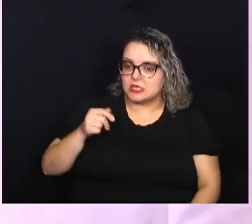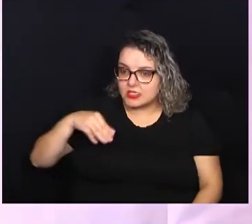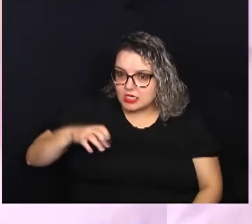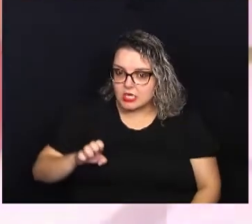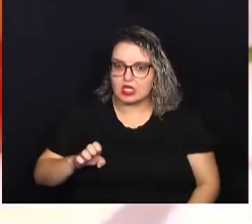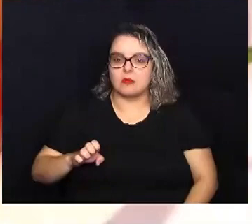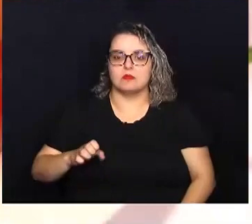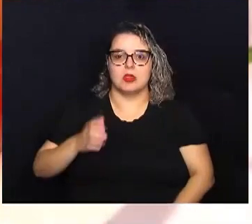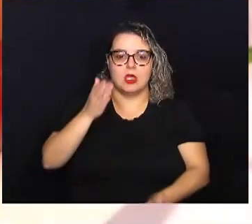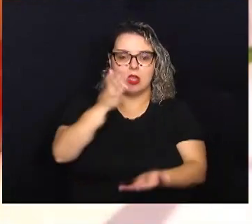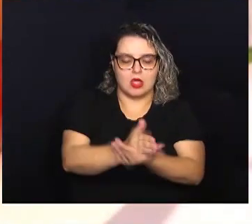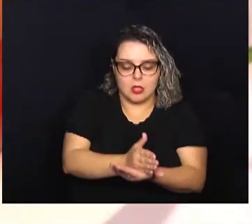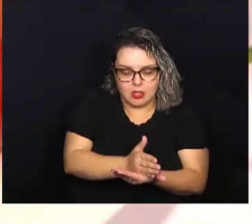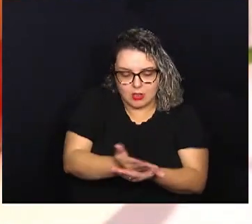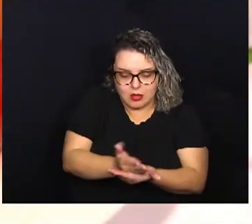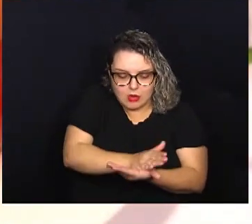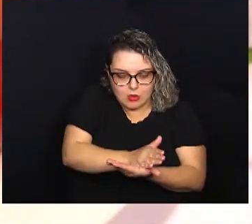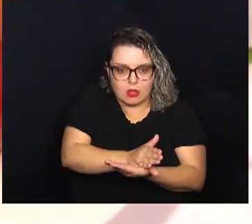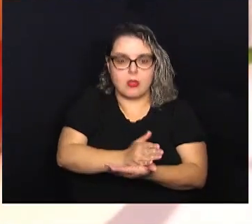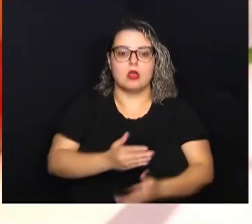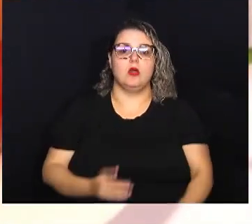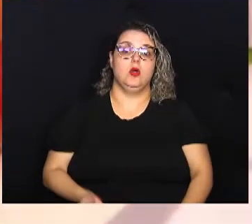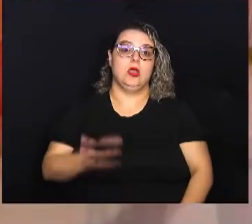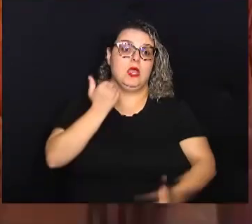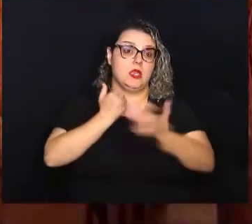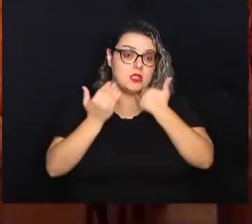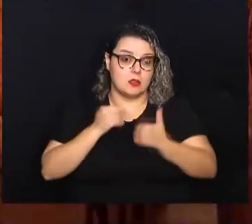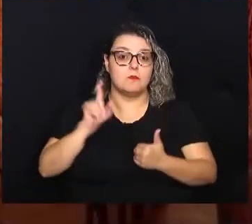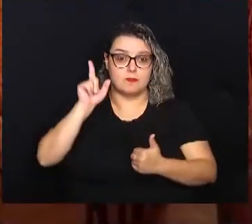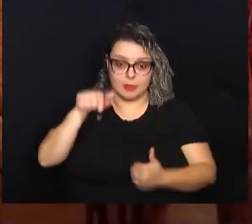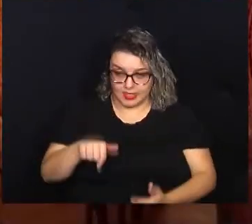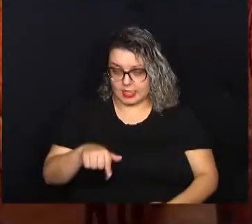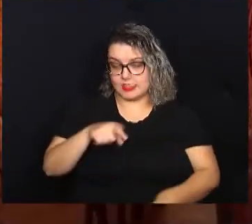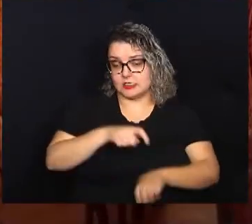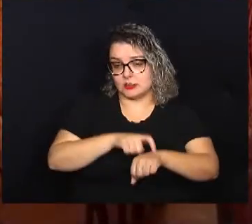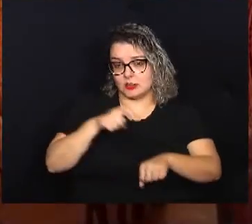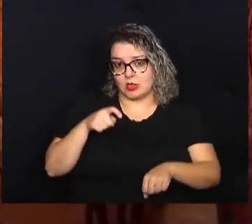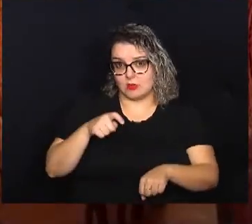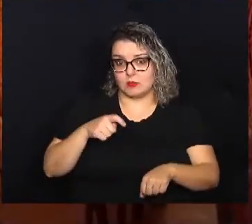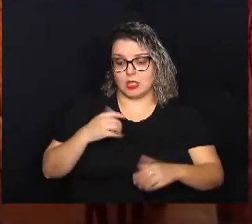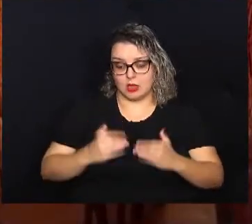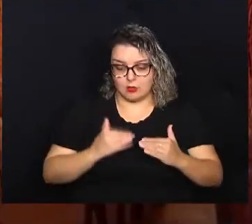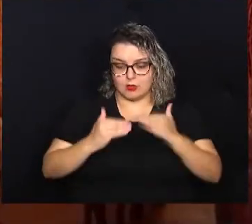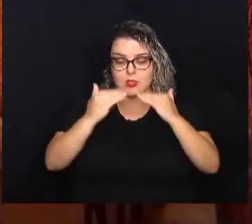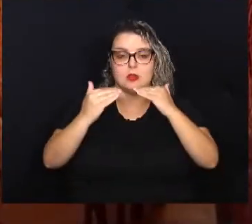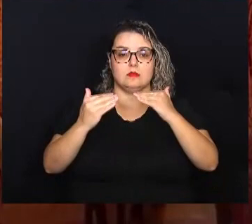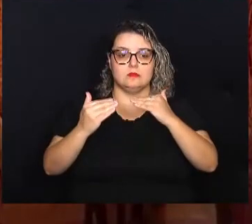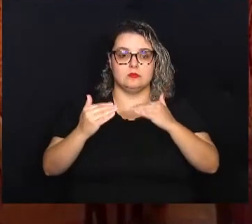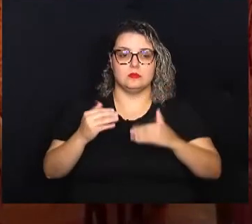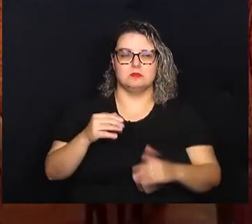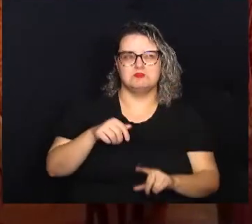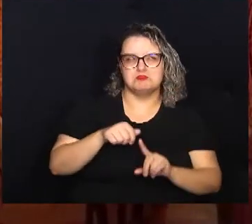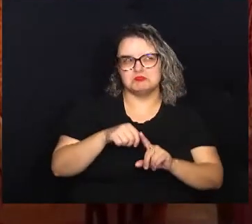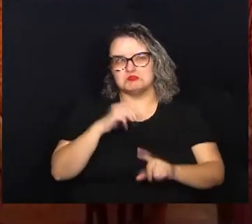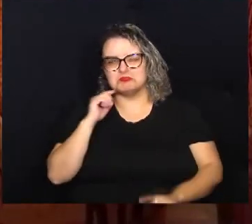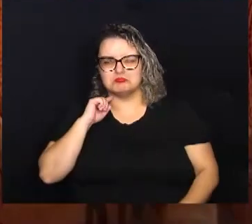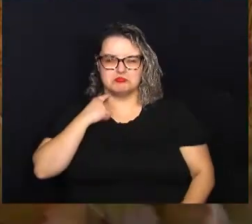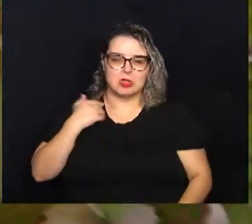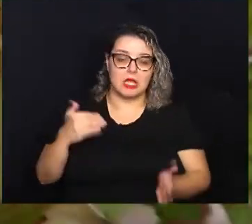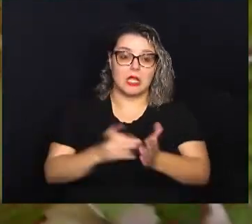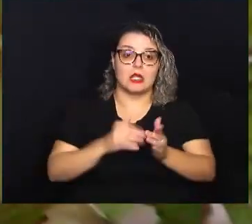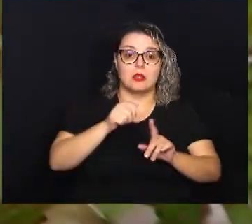a mandioca então esses alimentos é dessa época geralmente a produção deles é de maio até agosto